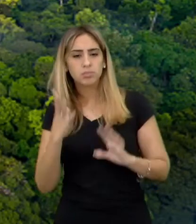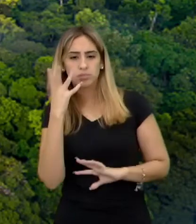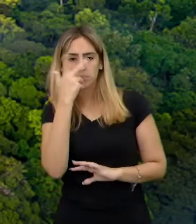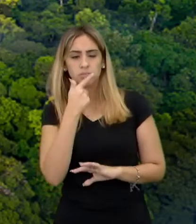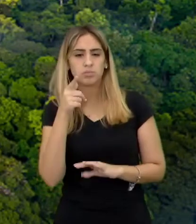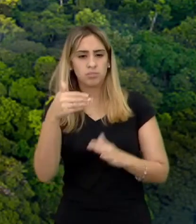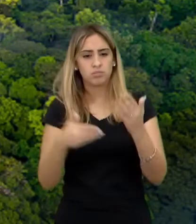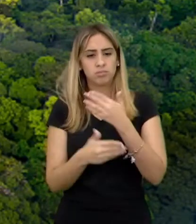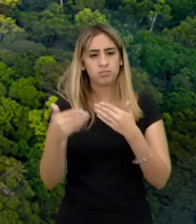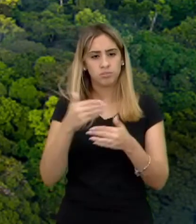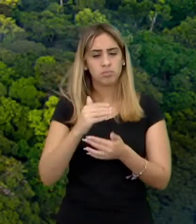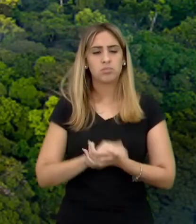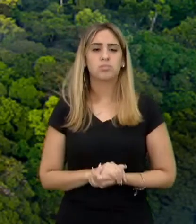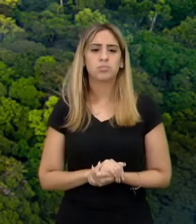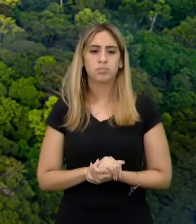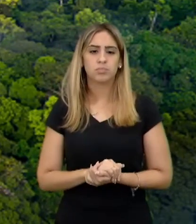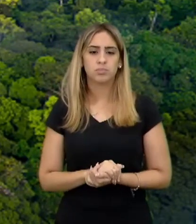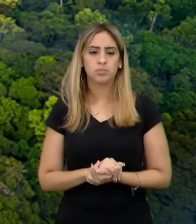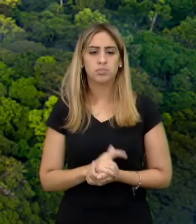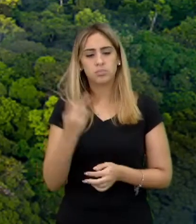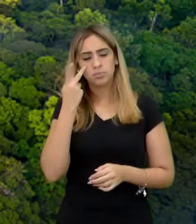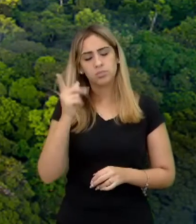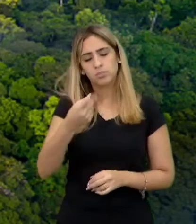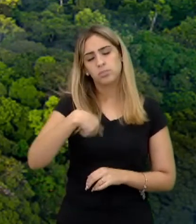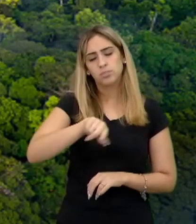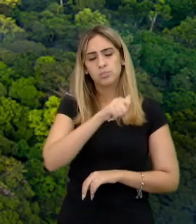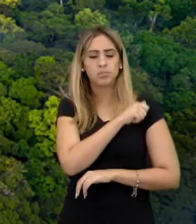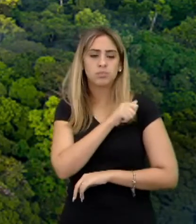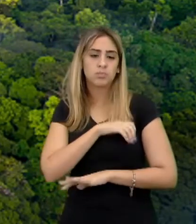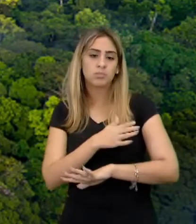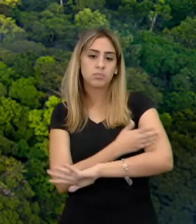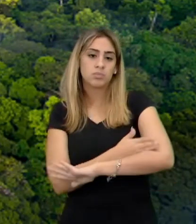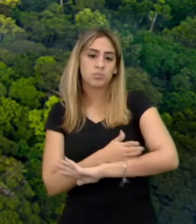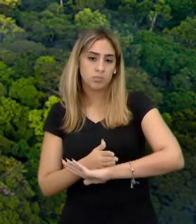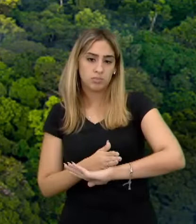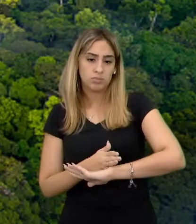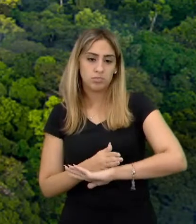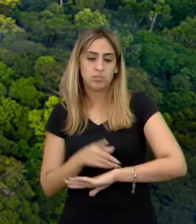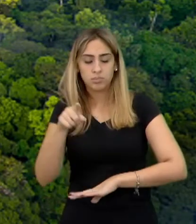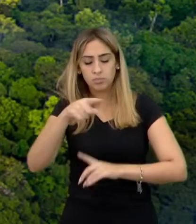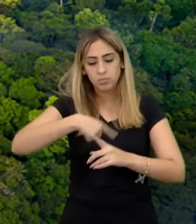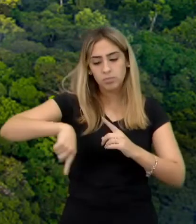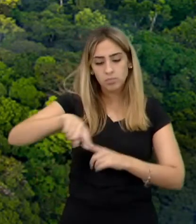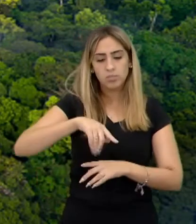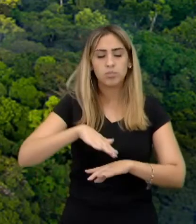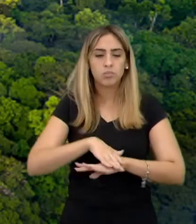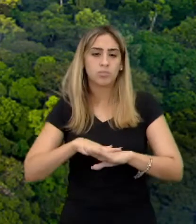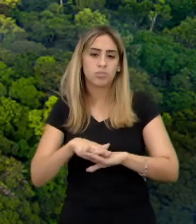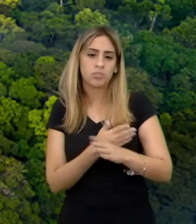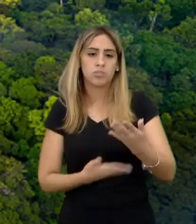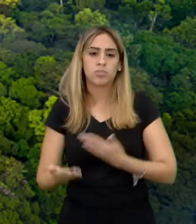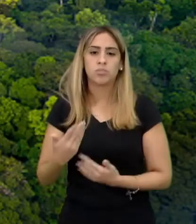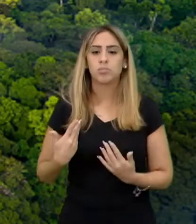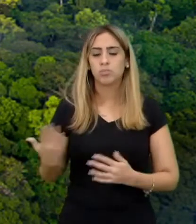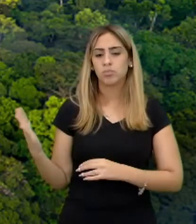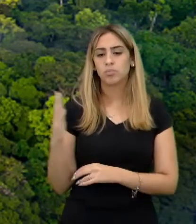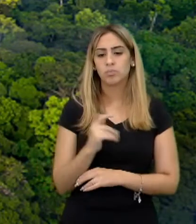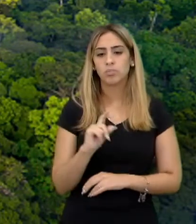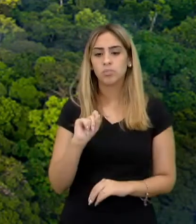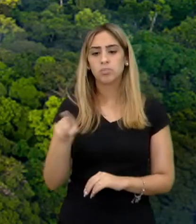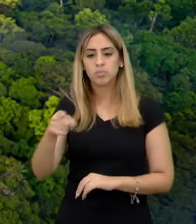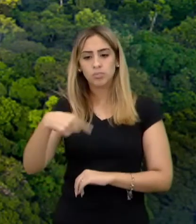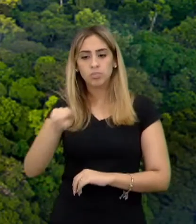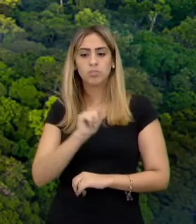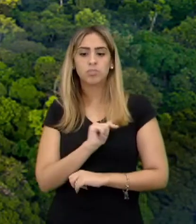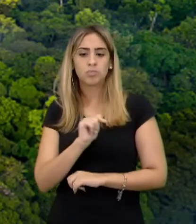bonita aí na tela, para que os estudantes comecem essa roda de conversa. Agora sim, tragam o que